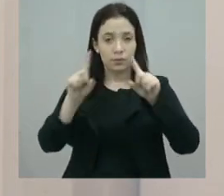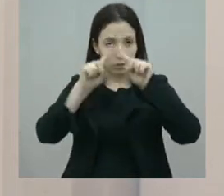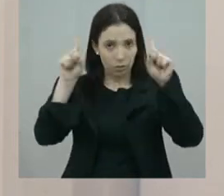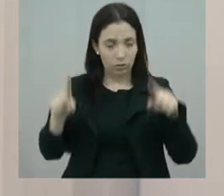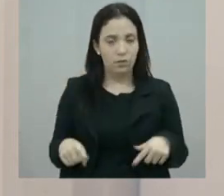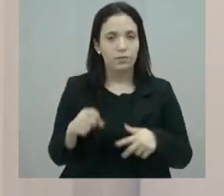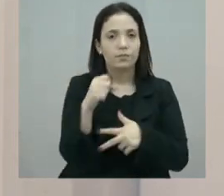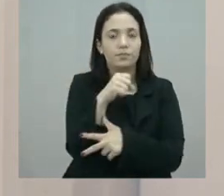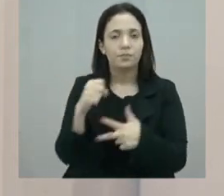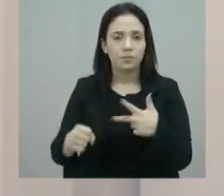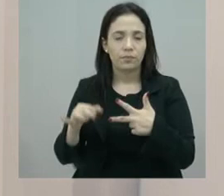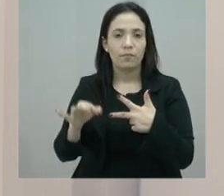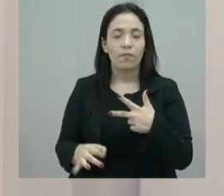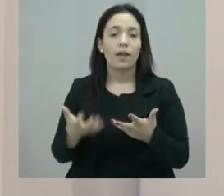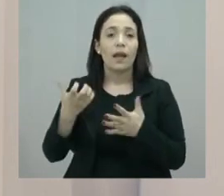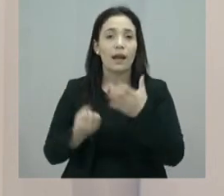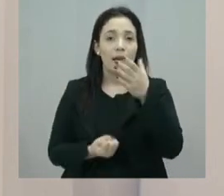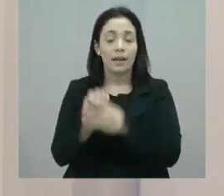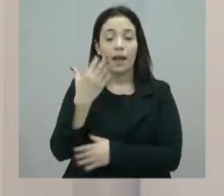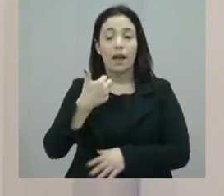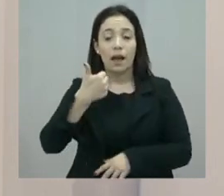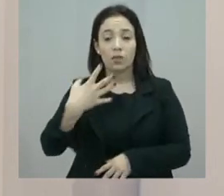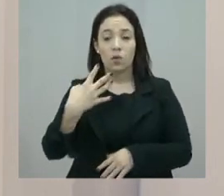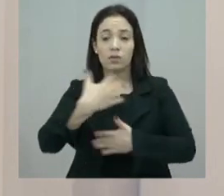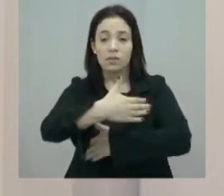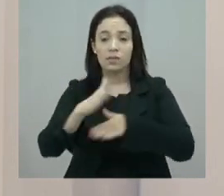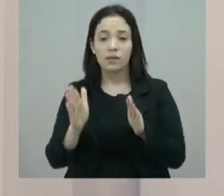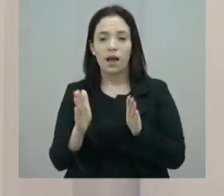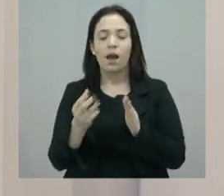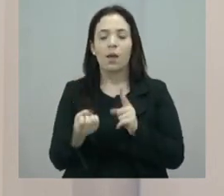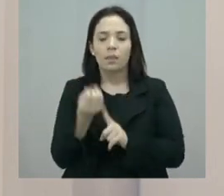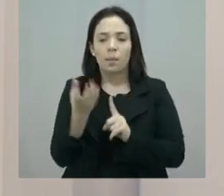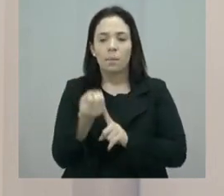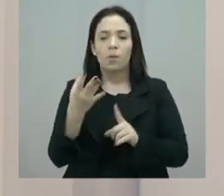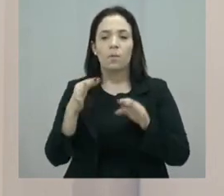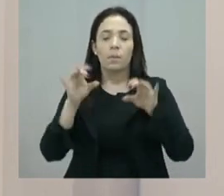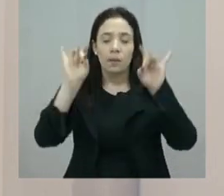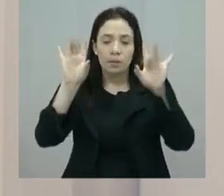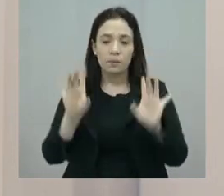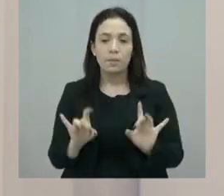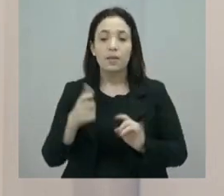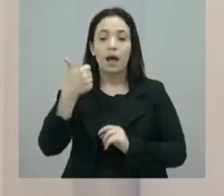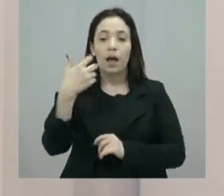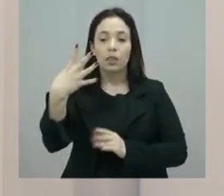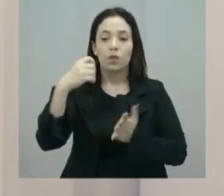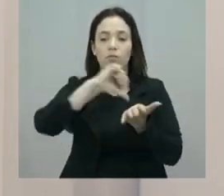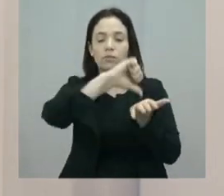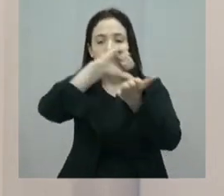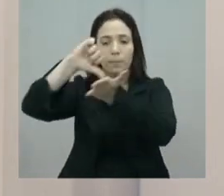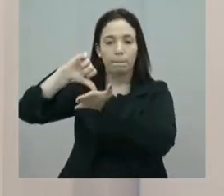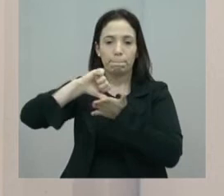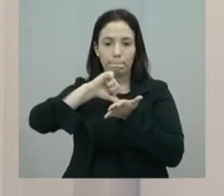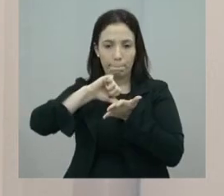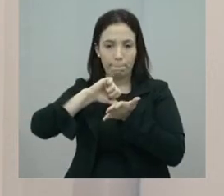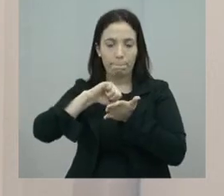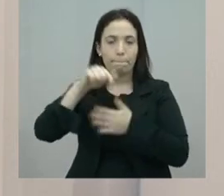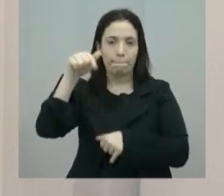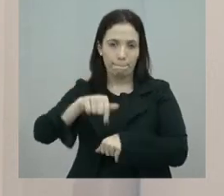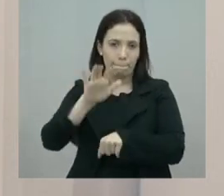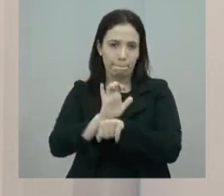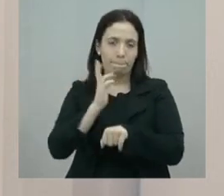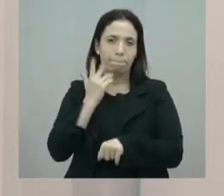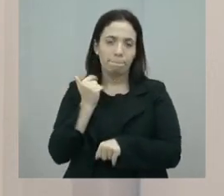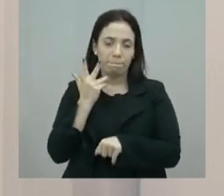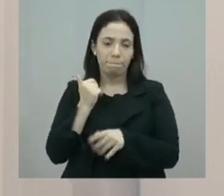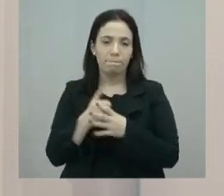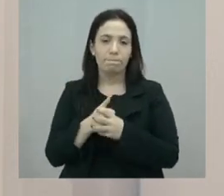Judiciário cearense de criar 14 salas de depoimento especial nas 14 regionais do Poder Judiciário no Estado,